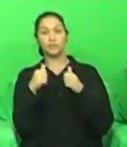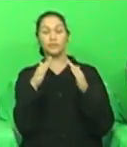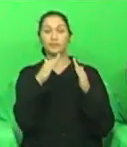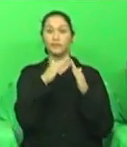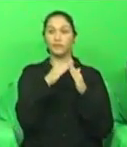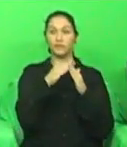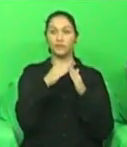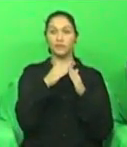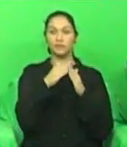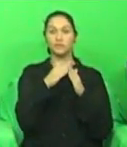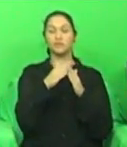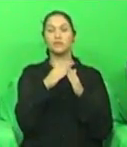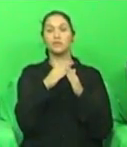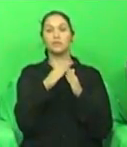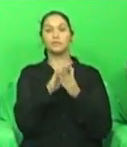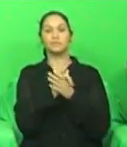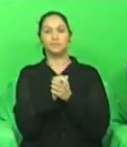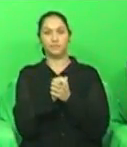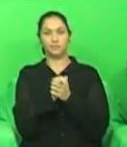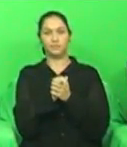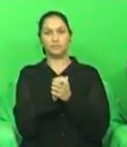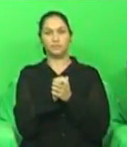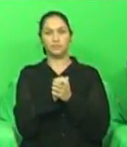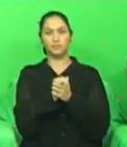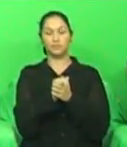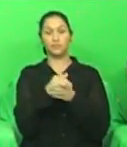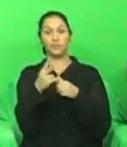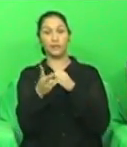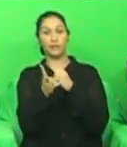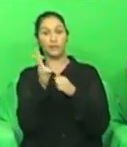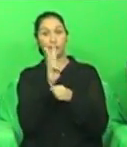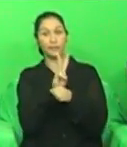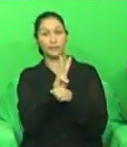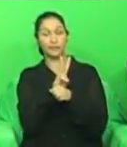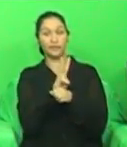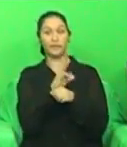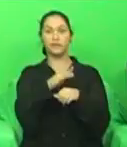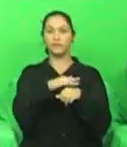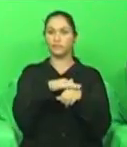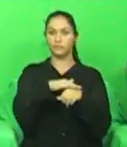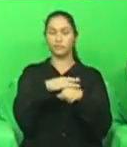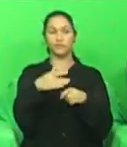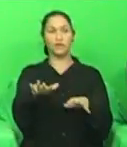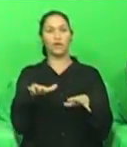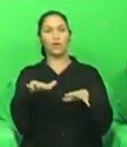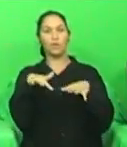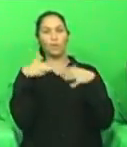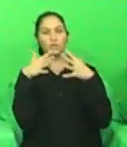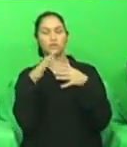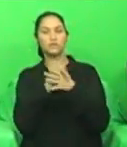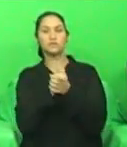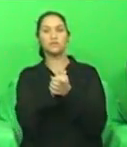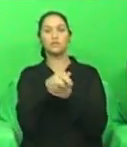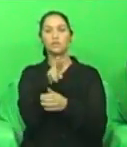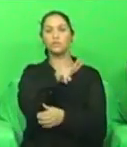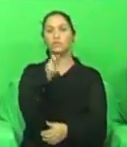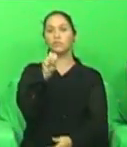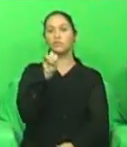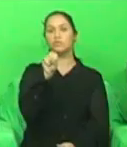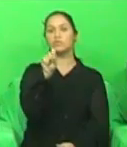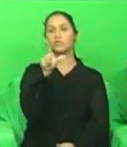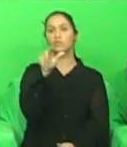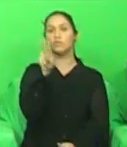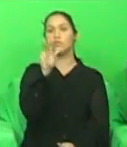protesto de consideração e distinto apreço atenciosamente silvana regina acesso a parlamentar para isso o presente